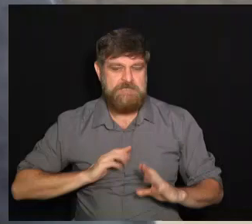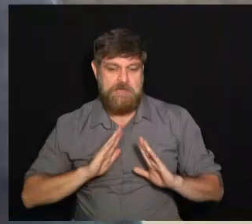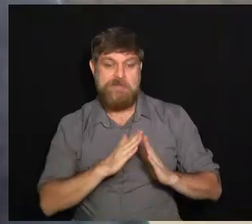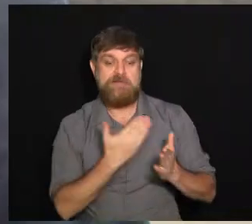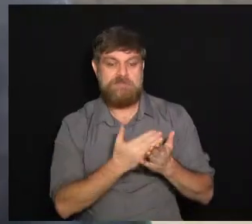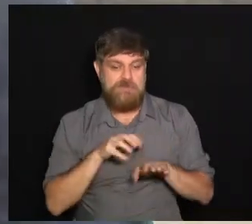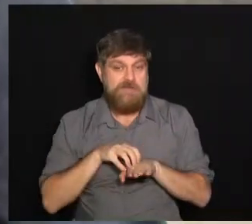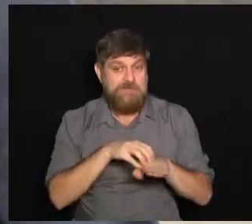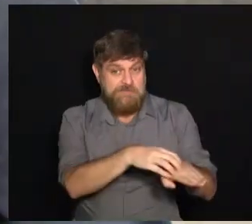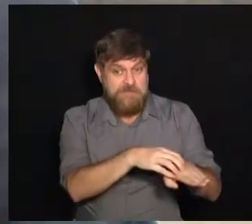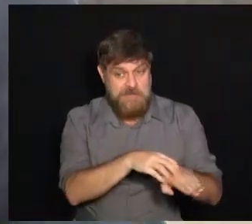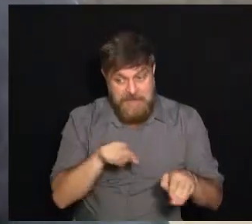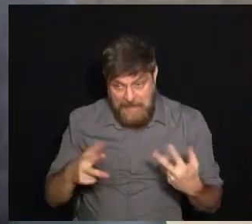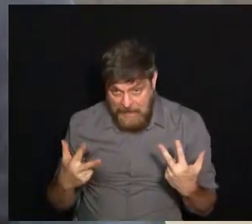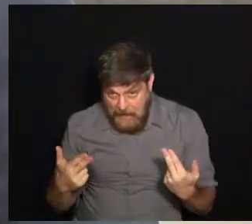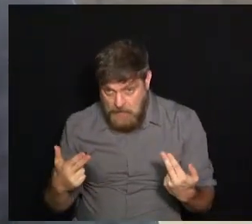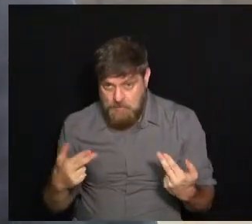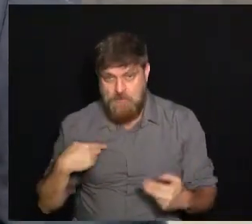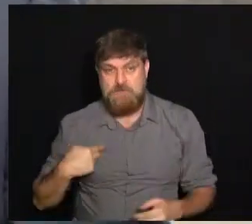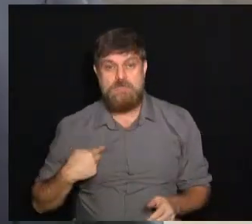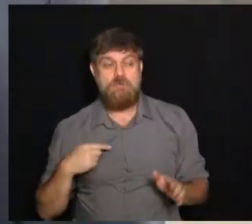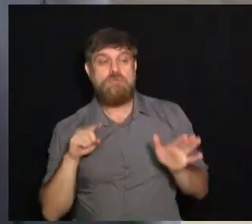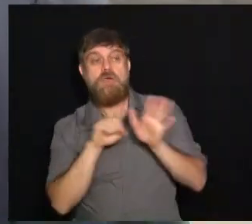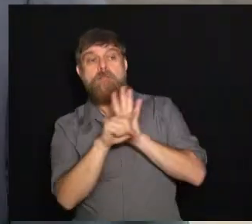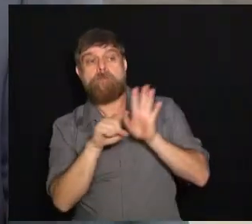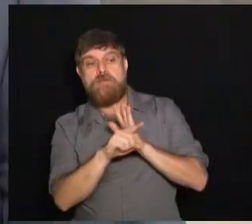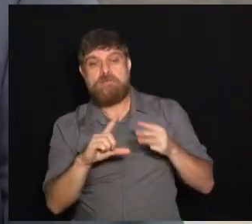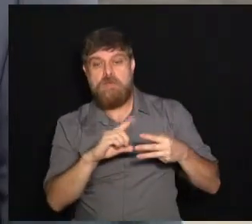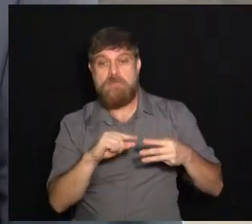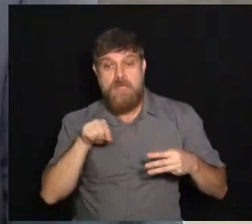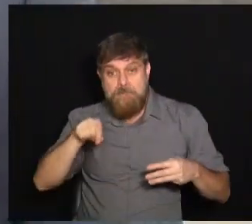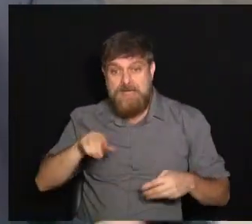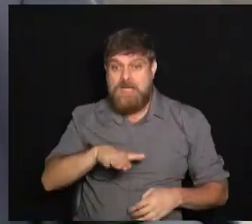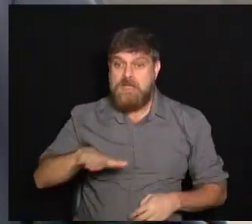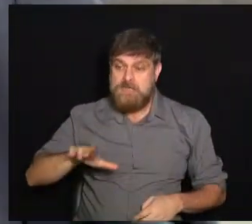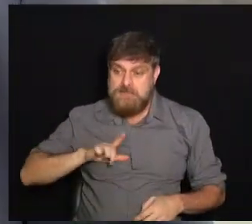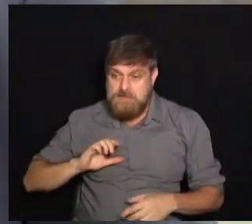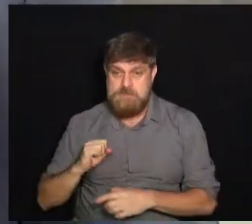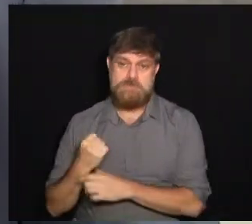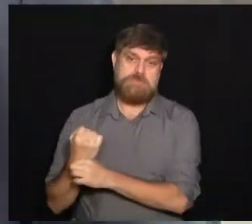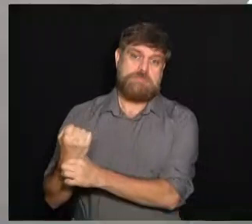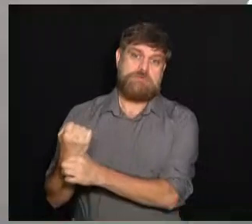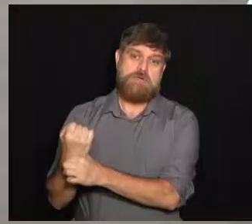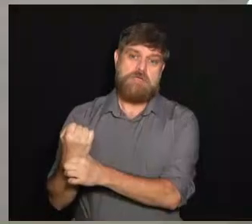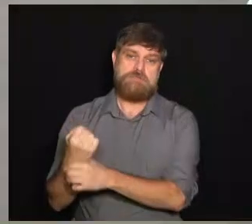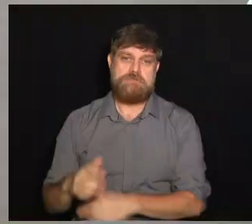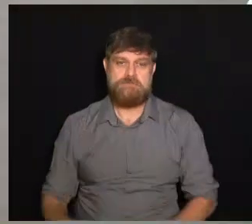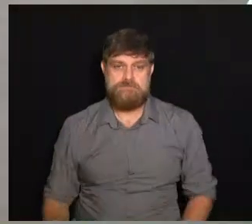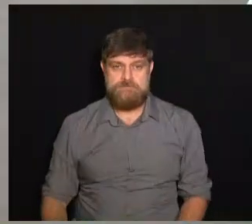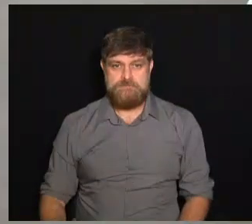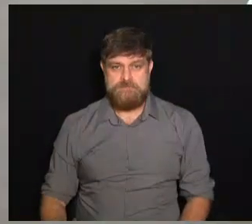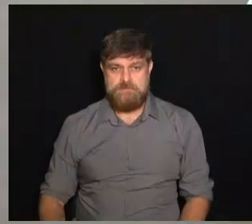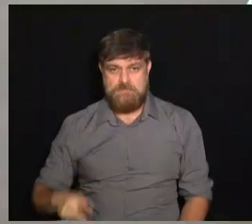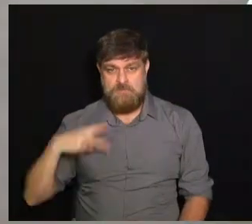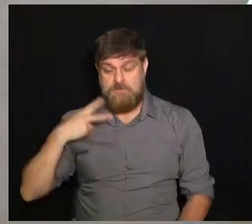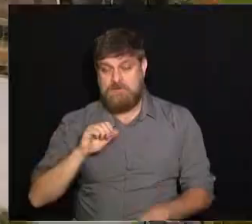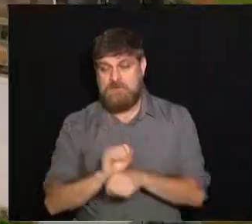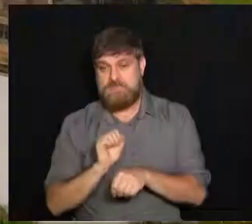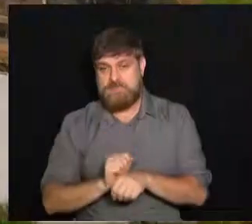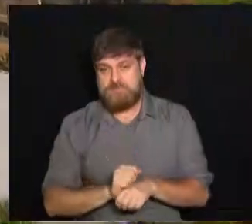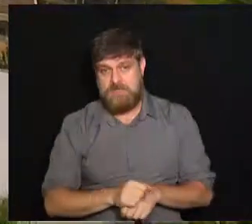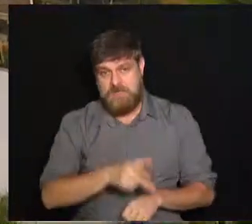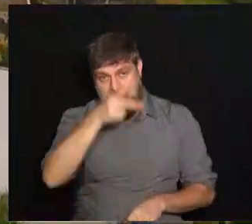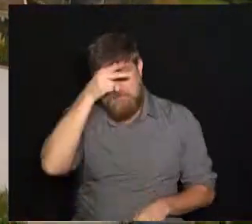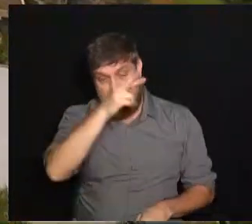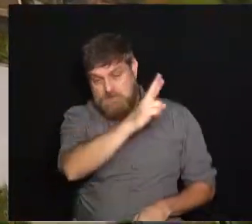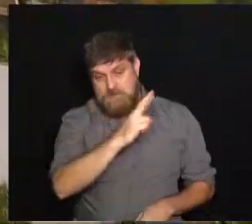vai fazer esse tipo de coisa. Então, o vereador está cobrando isso para dar uma segurança a mais para as crianças, né? O parlamentar aguarda o retorno da